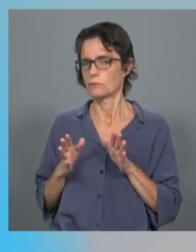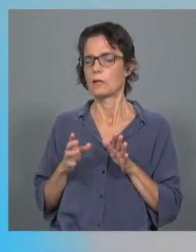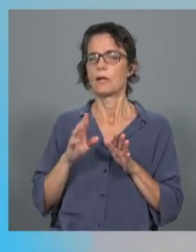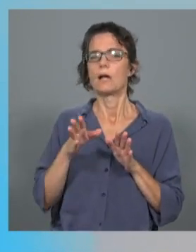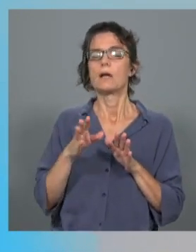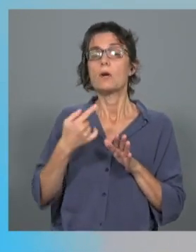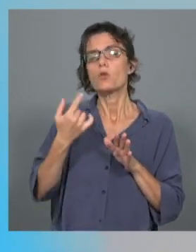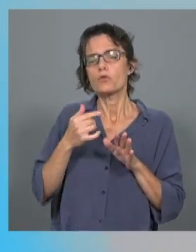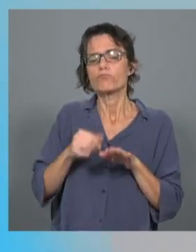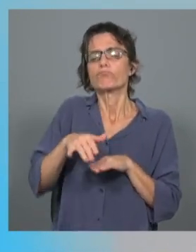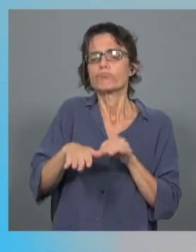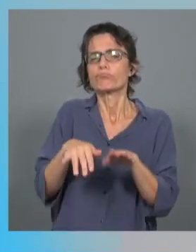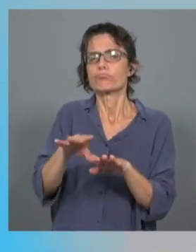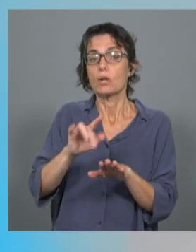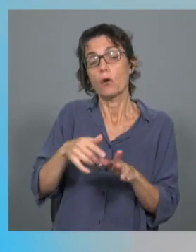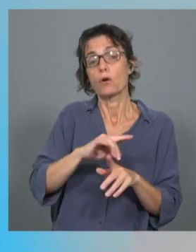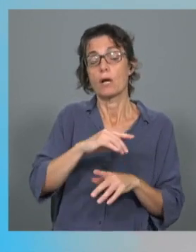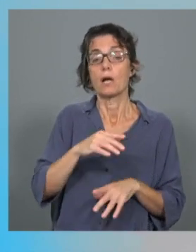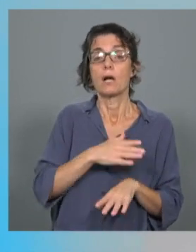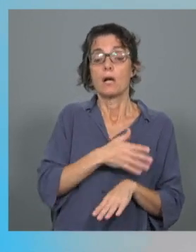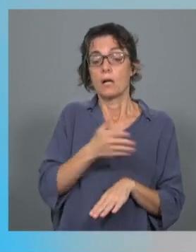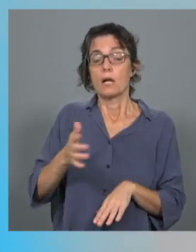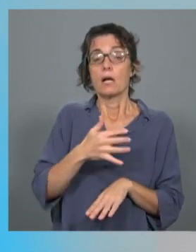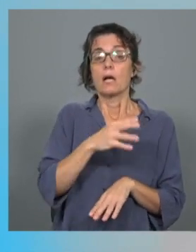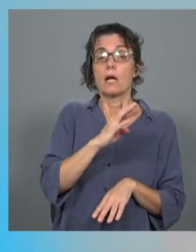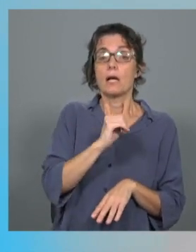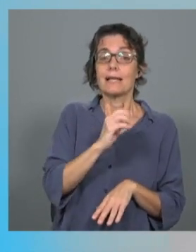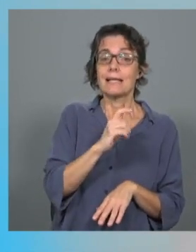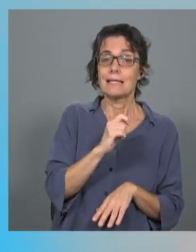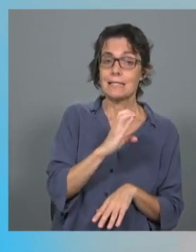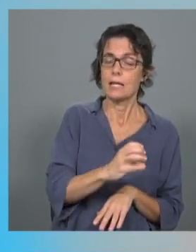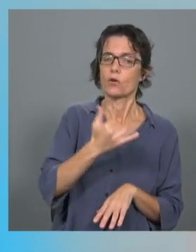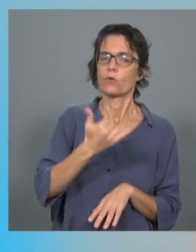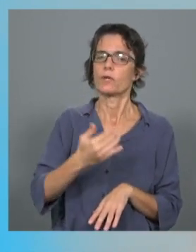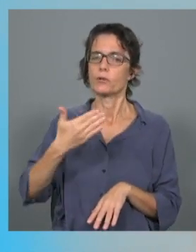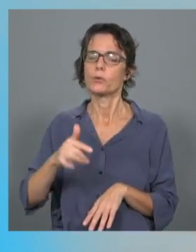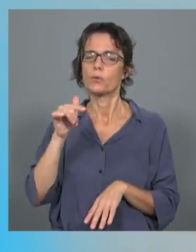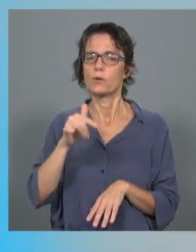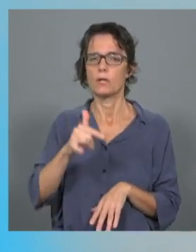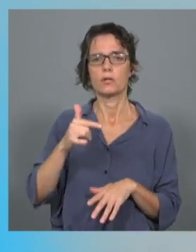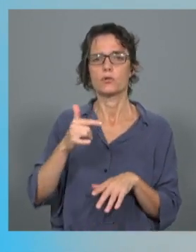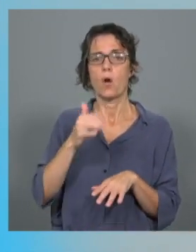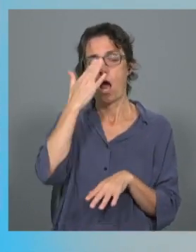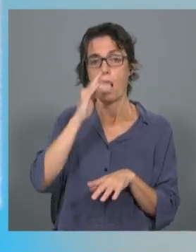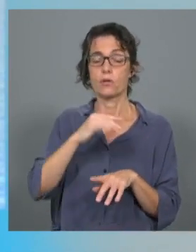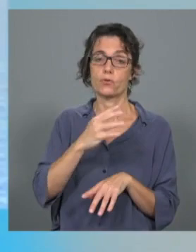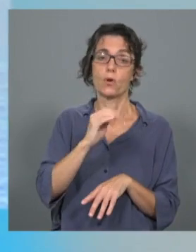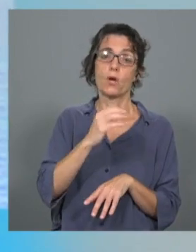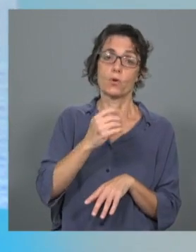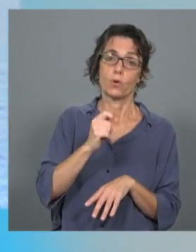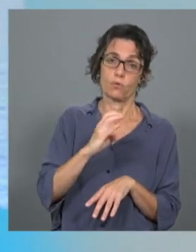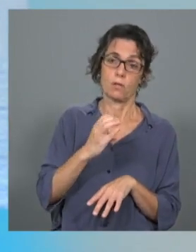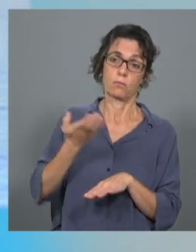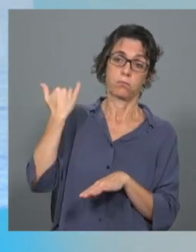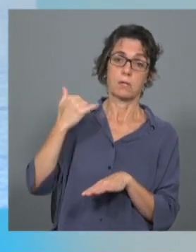assim. De facto, seja nós estamos no século XXI, podemos dizer que o século XX foi o grande século dos direitos humanos, portanto, da liberdade muito concreta,